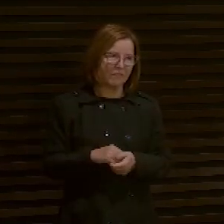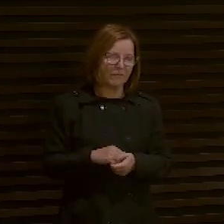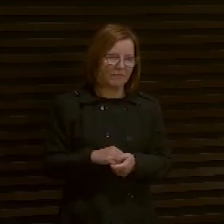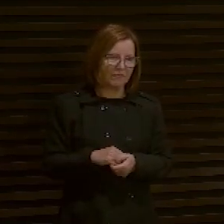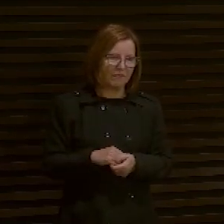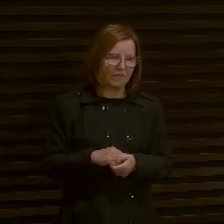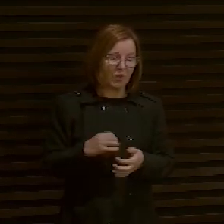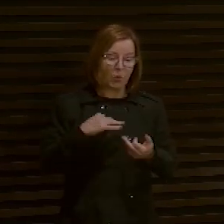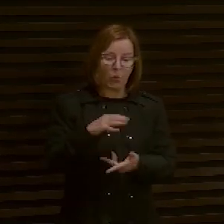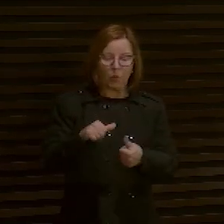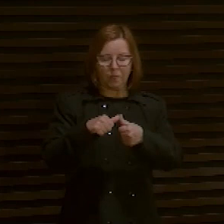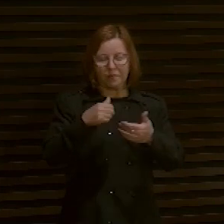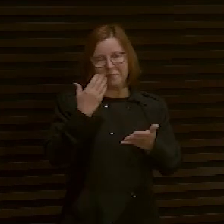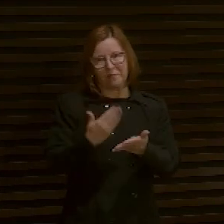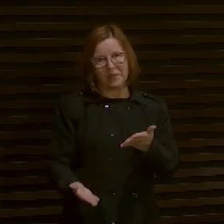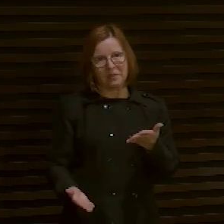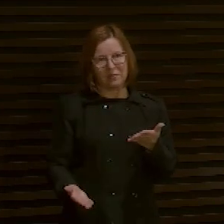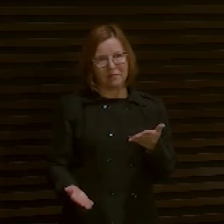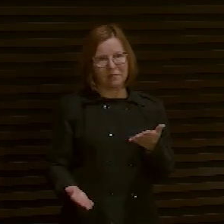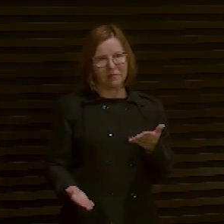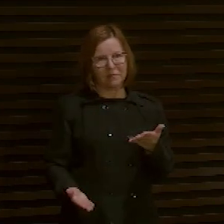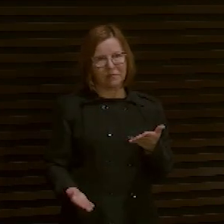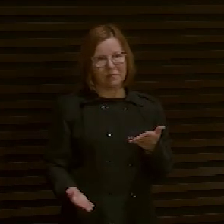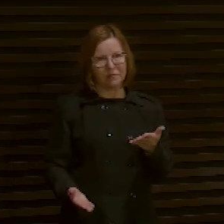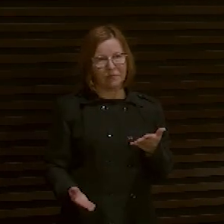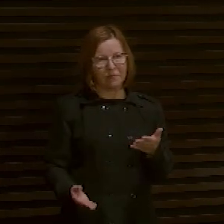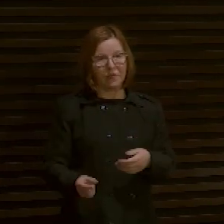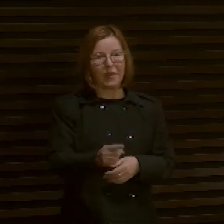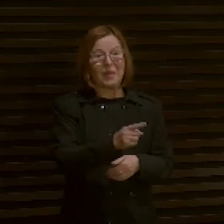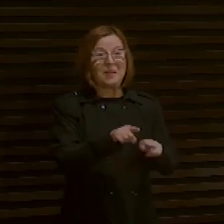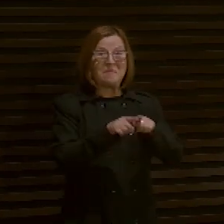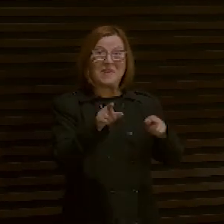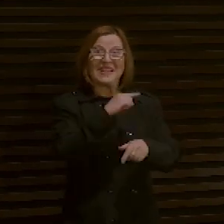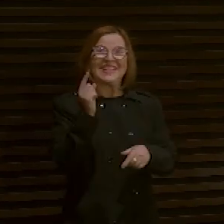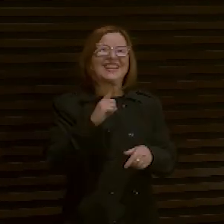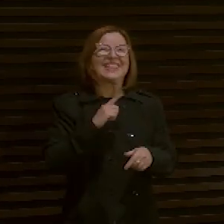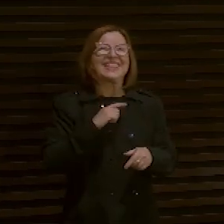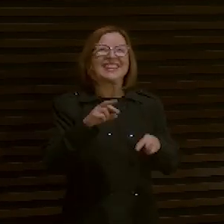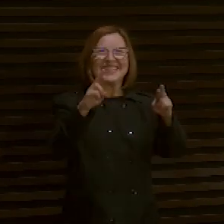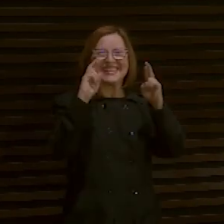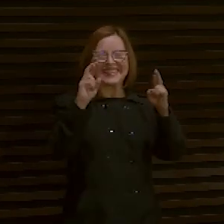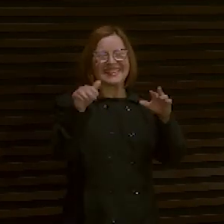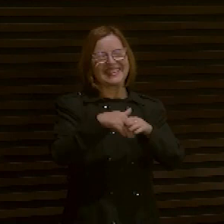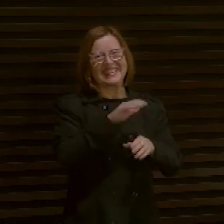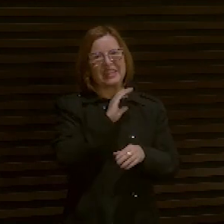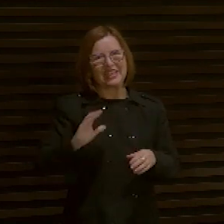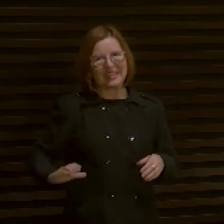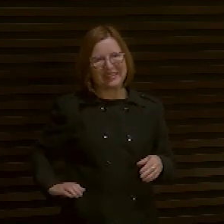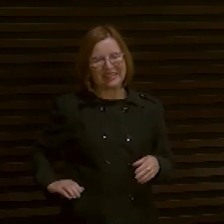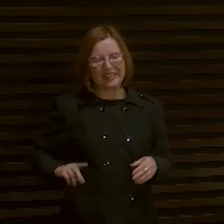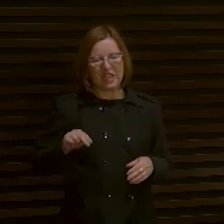o mundo ele está perdido, mas nós temos esperança em Cristo. E assim como